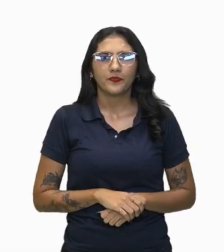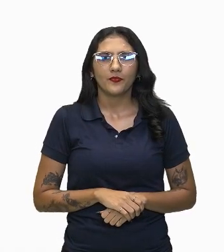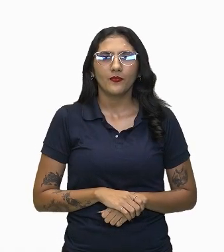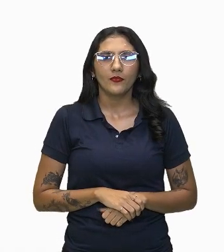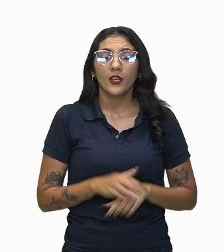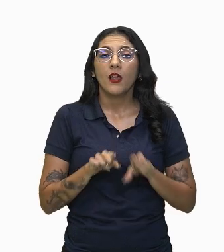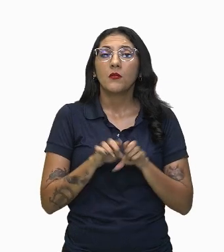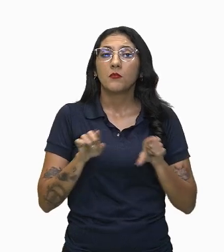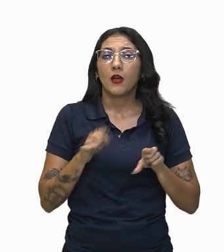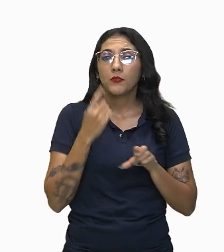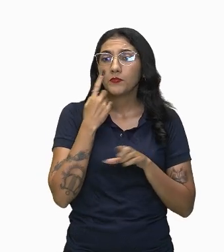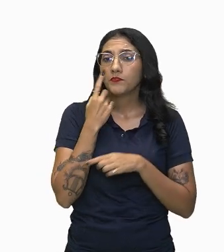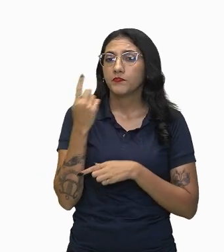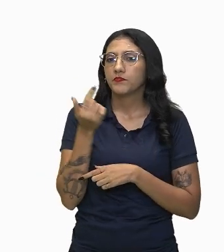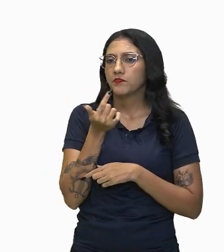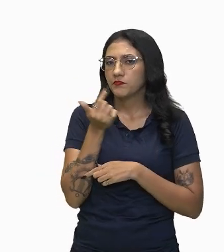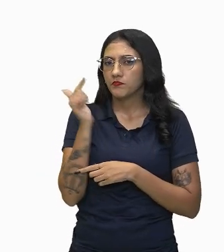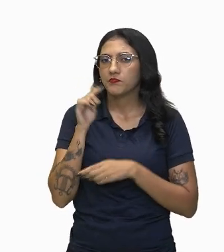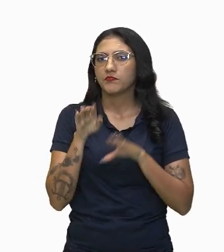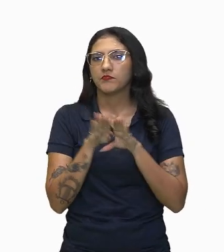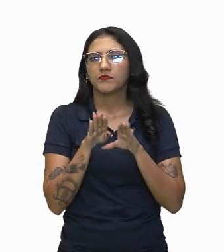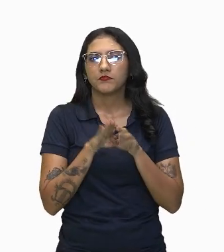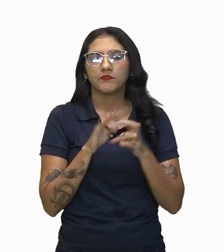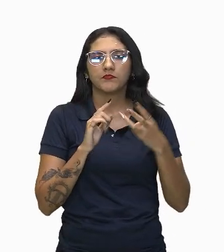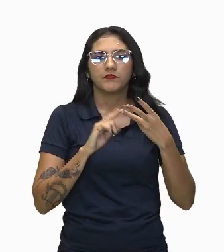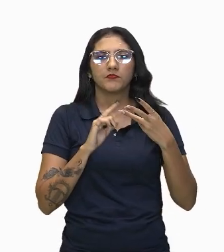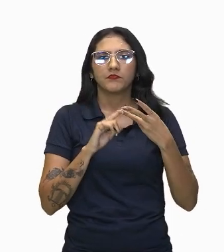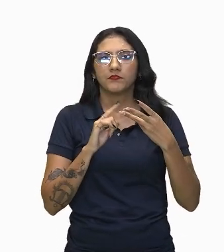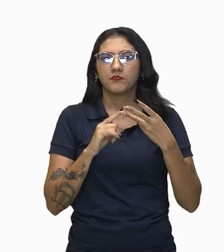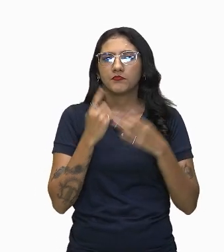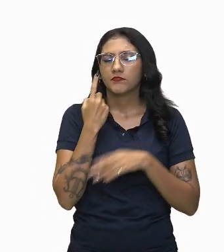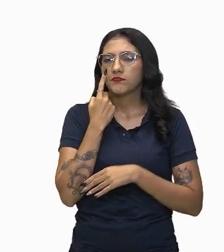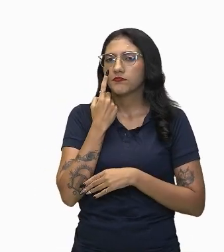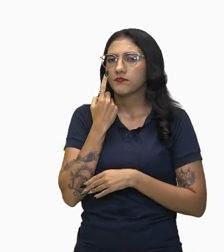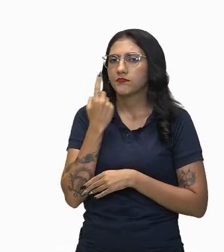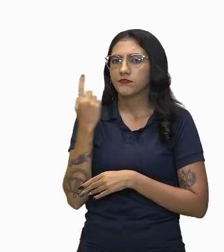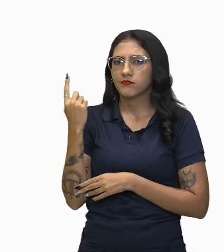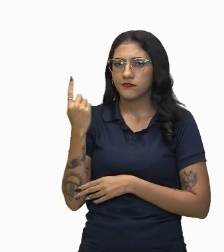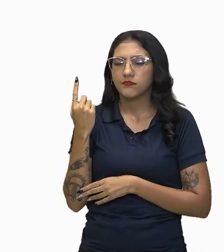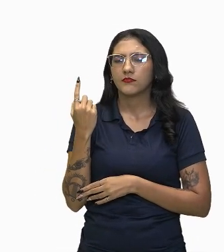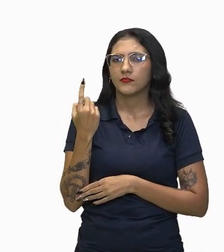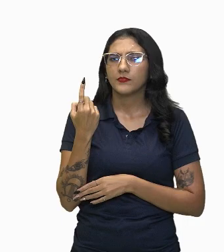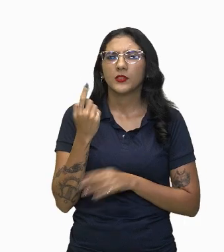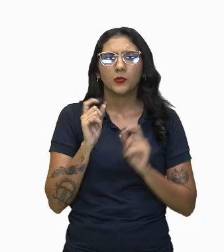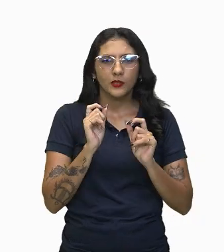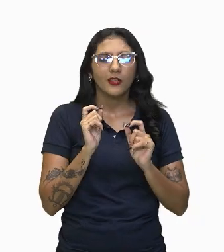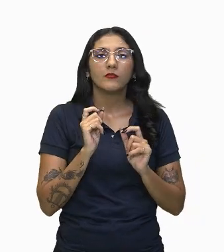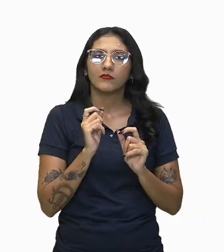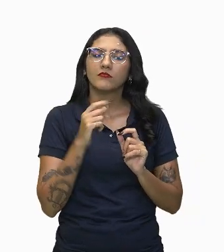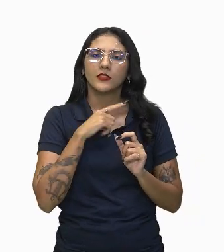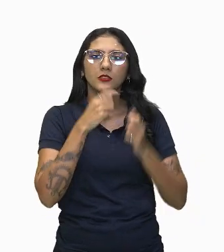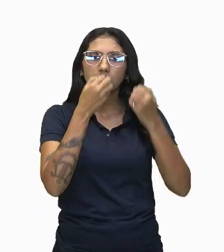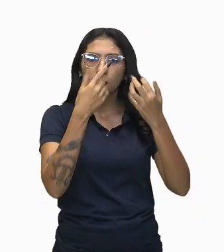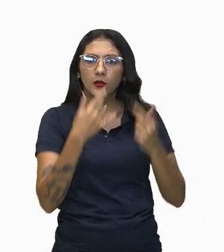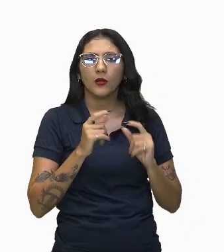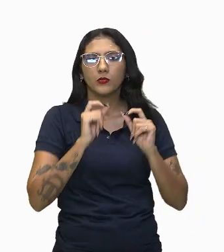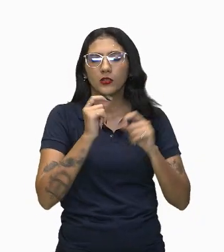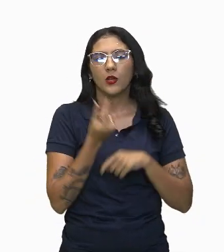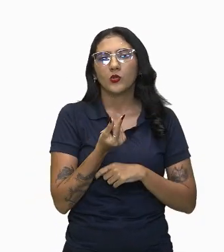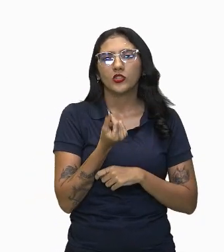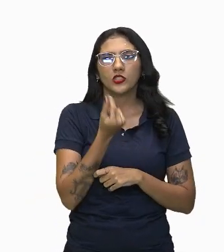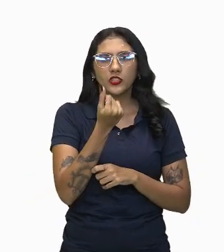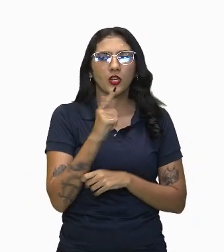para a Grande Depressão. A bolha especulativa, né, que é justamente isso que a gente está comentando. Os preços das ações